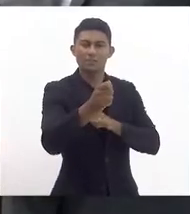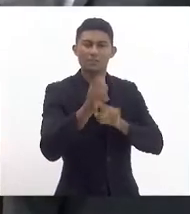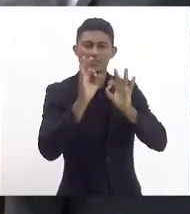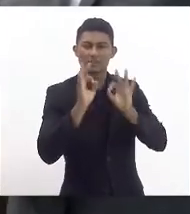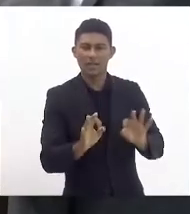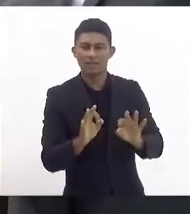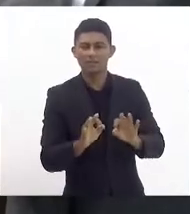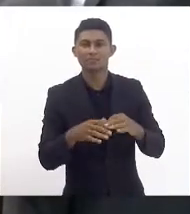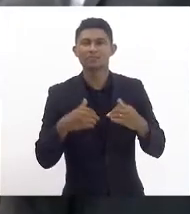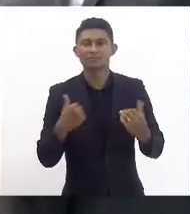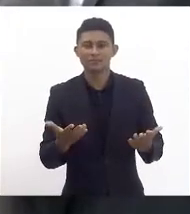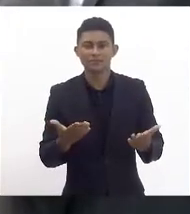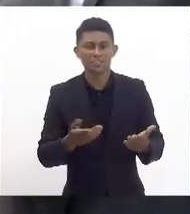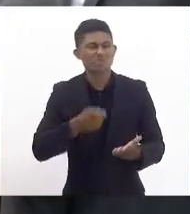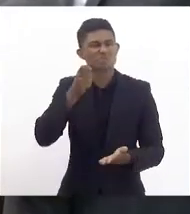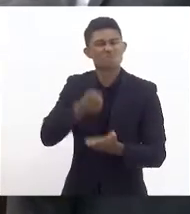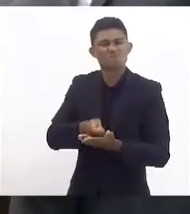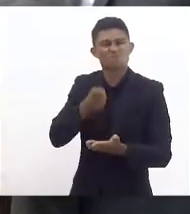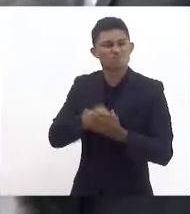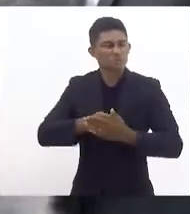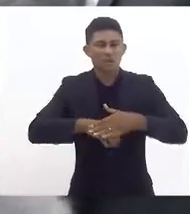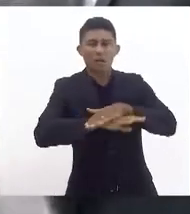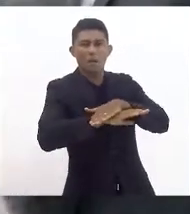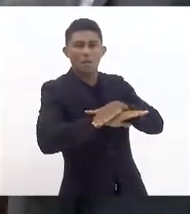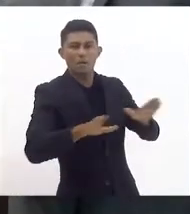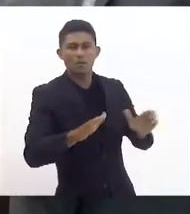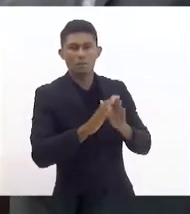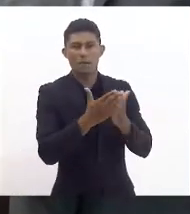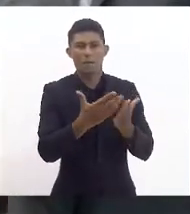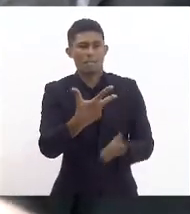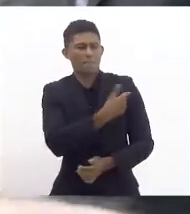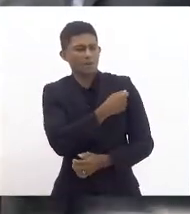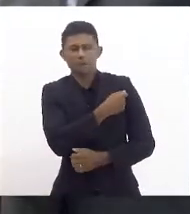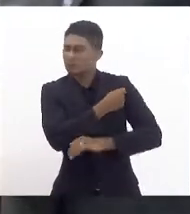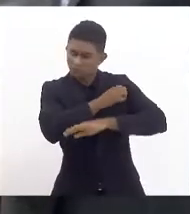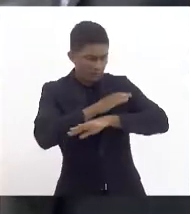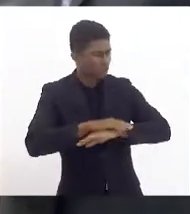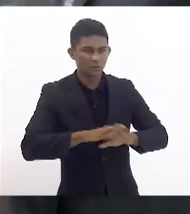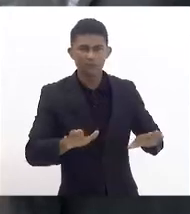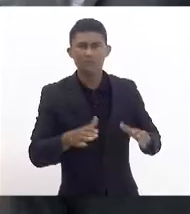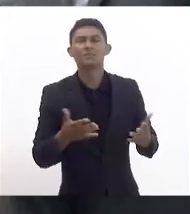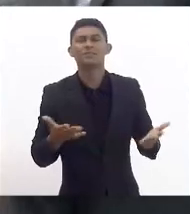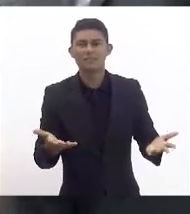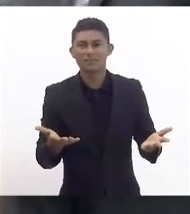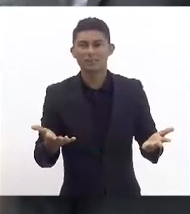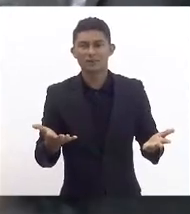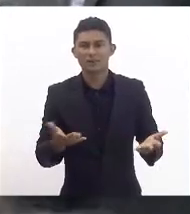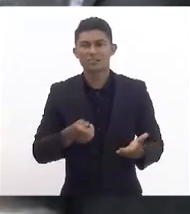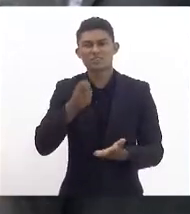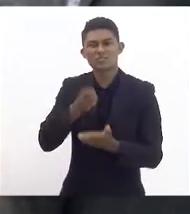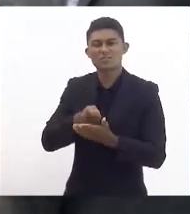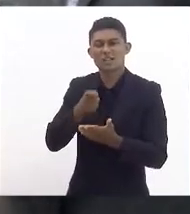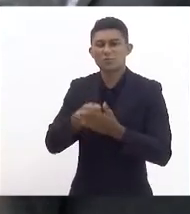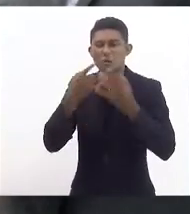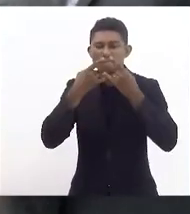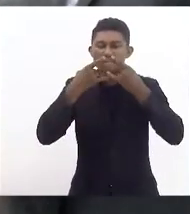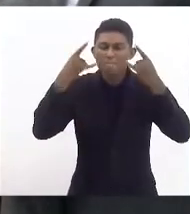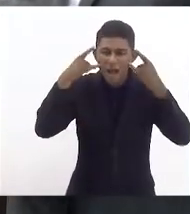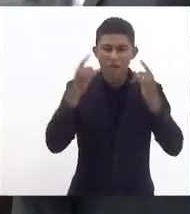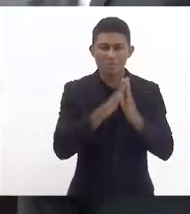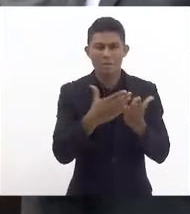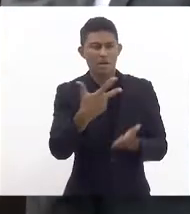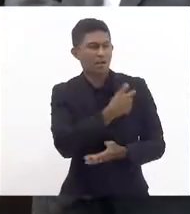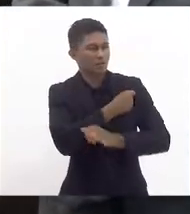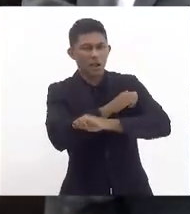Legislativa. Totalitarismo nunca mais, passaporte vacinal nunca mais, acabou a ditadura da máscara e do passaporte